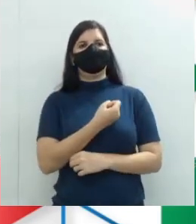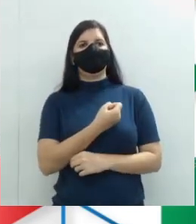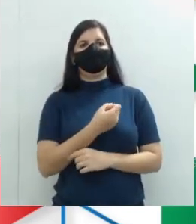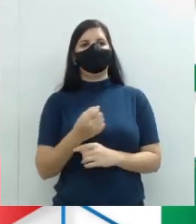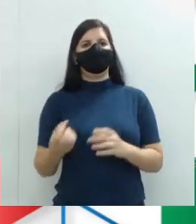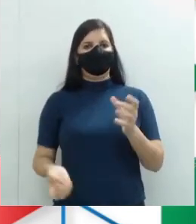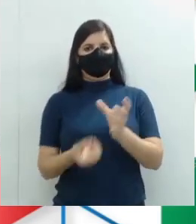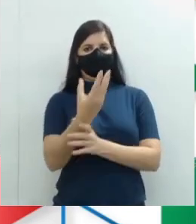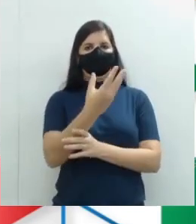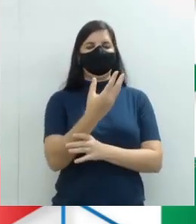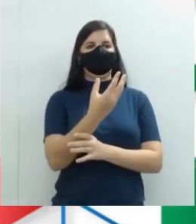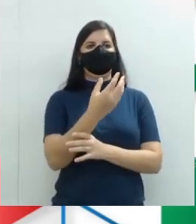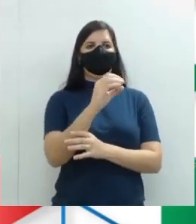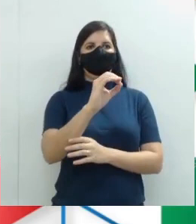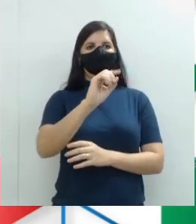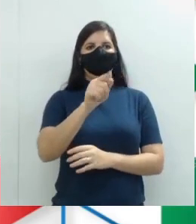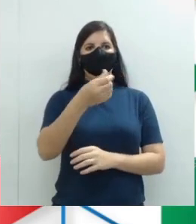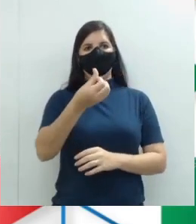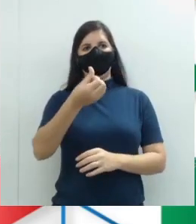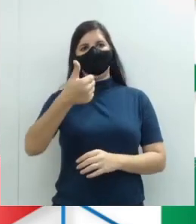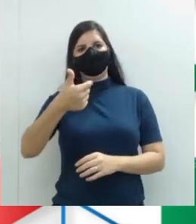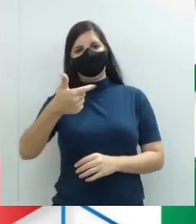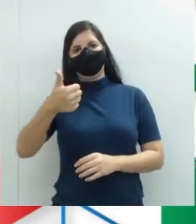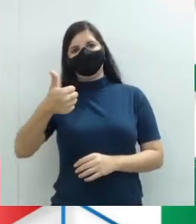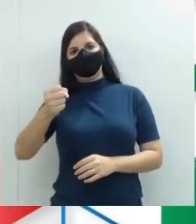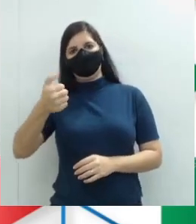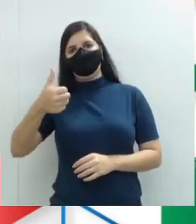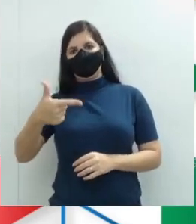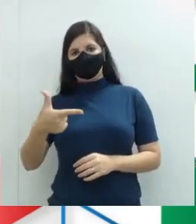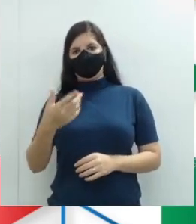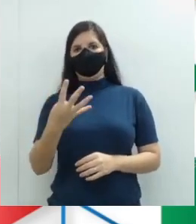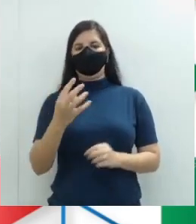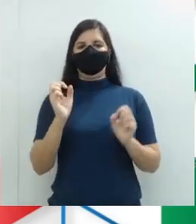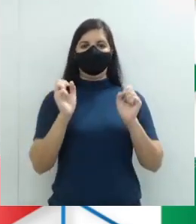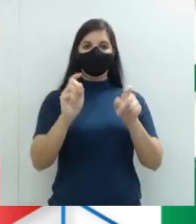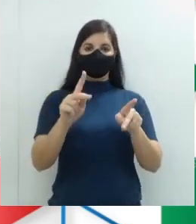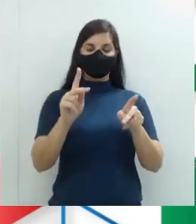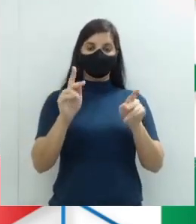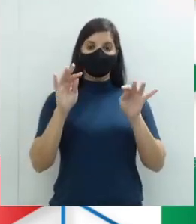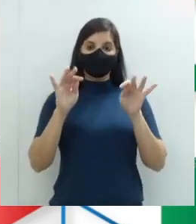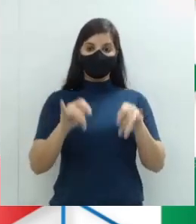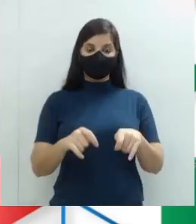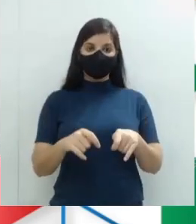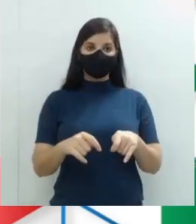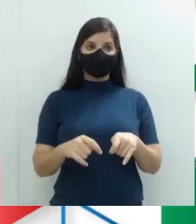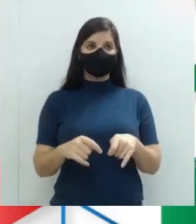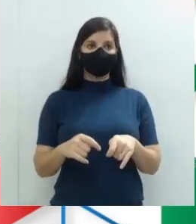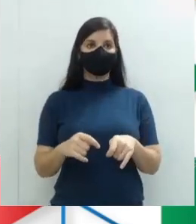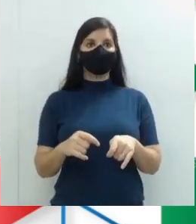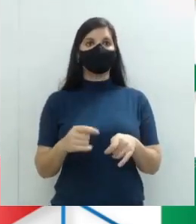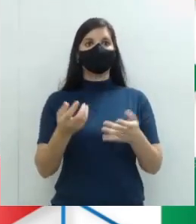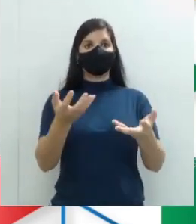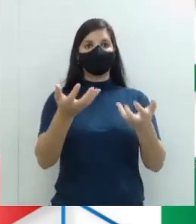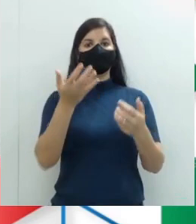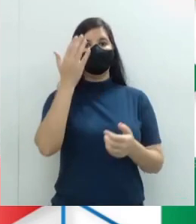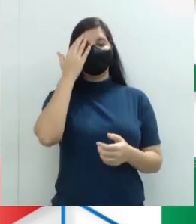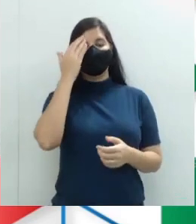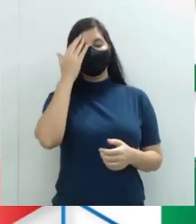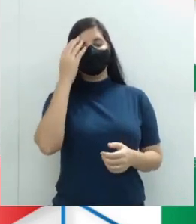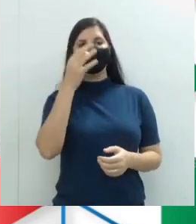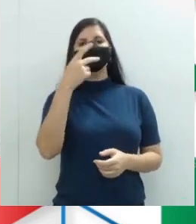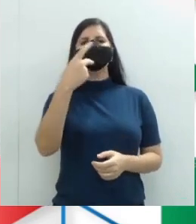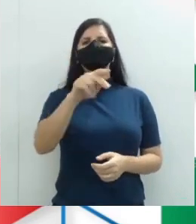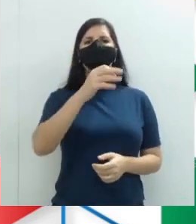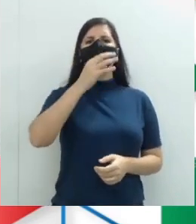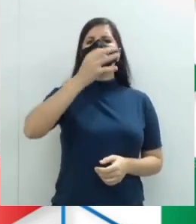só montar 0, 6, 12, 18 e 24. Tá bom? Fechou? Não, né? Ele quer saber agora, em sua